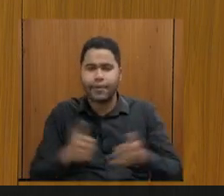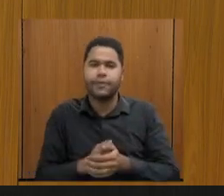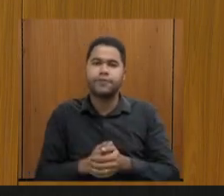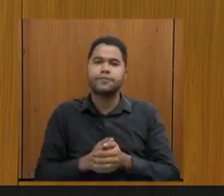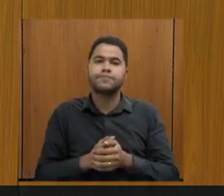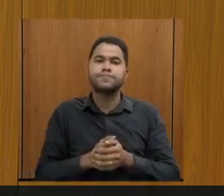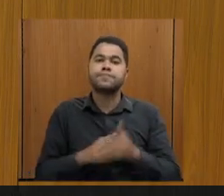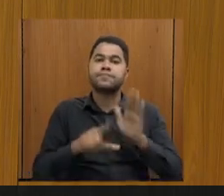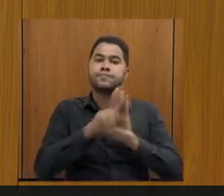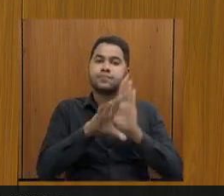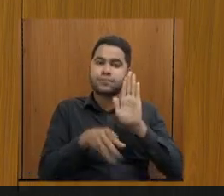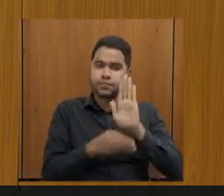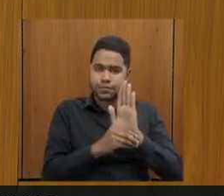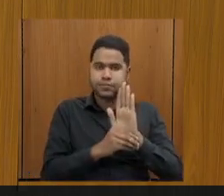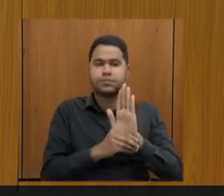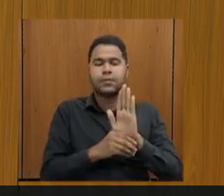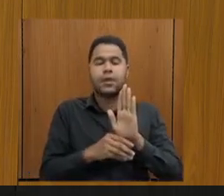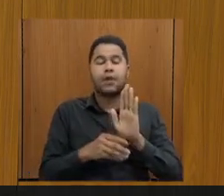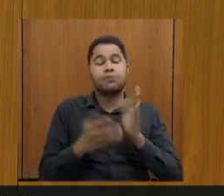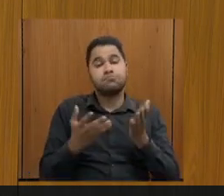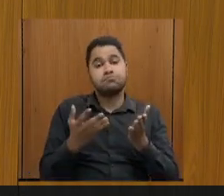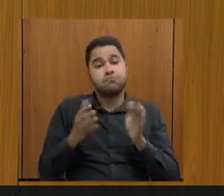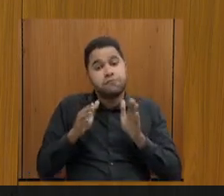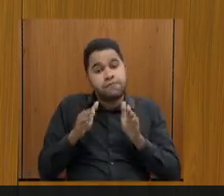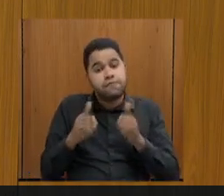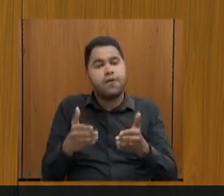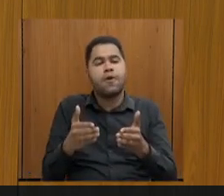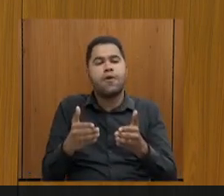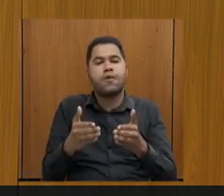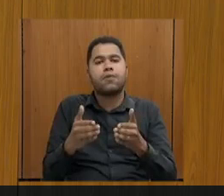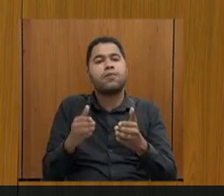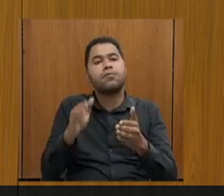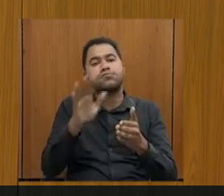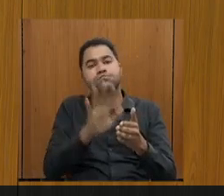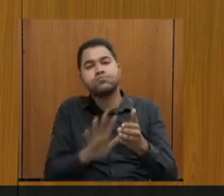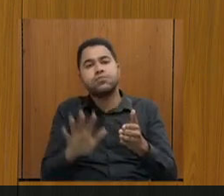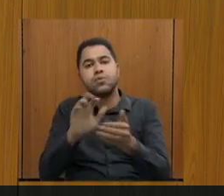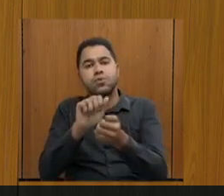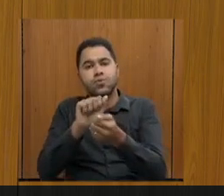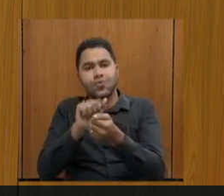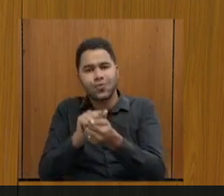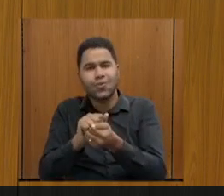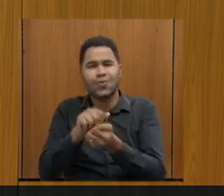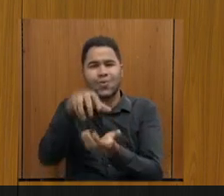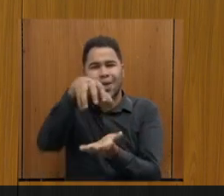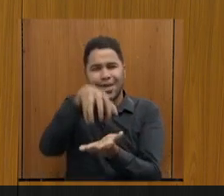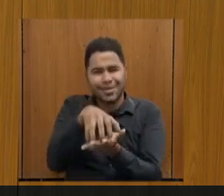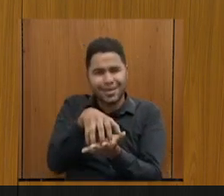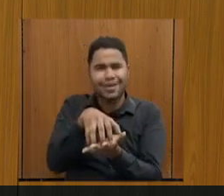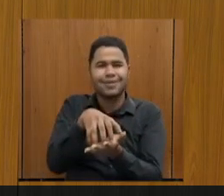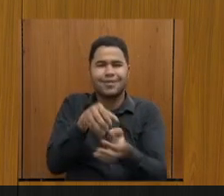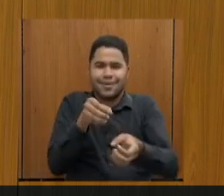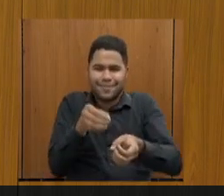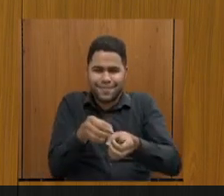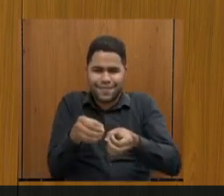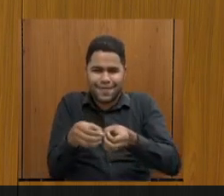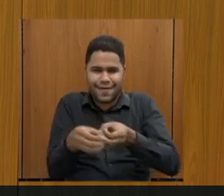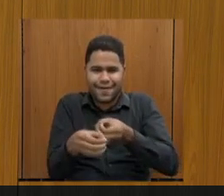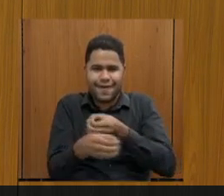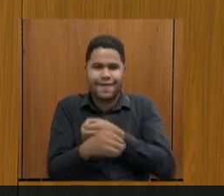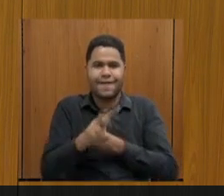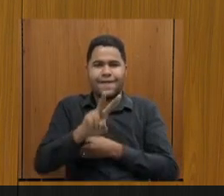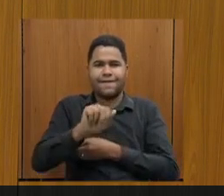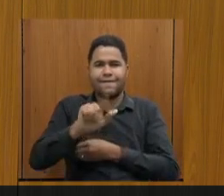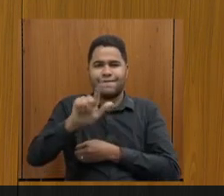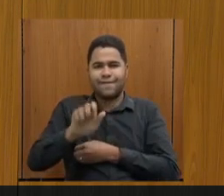eu fiz a destinação para que pudesse ampliar junto com agência Metropolitana do Vale do